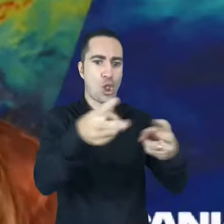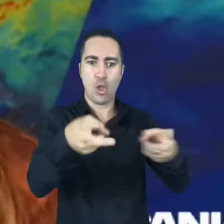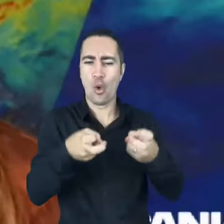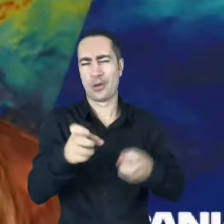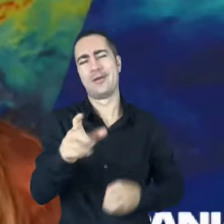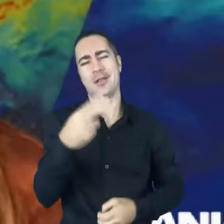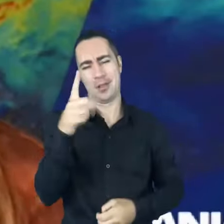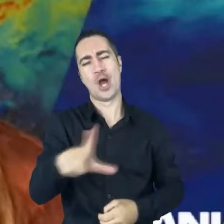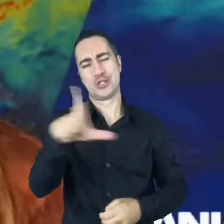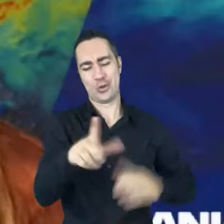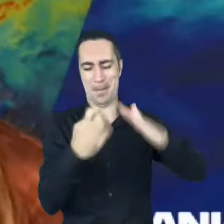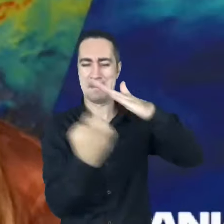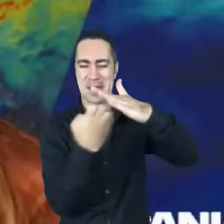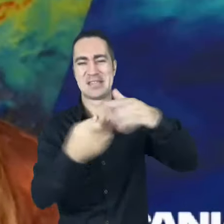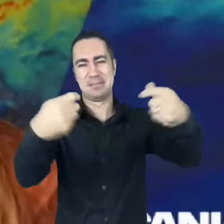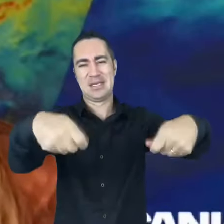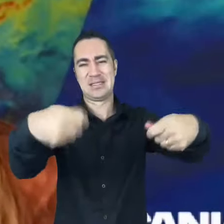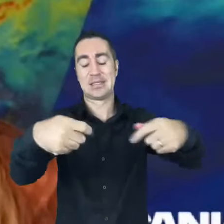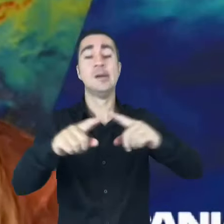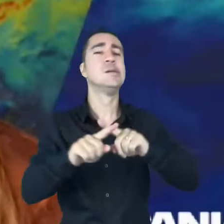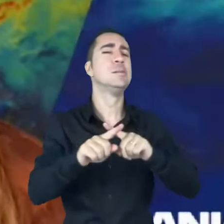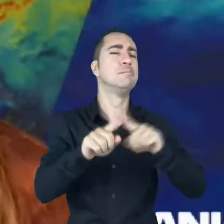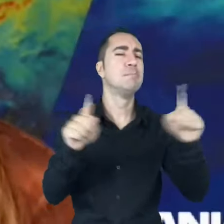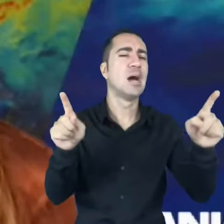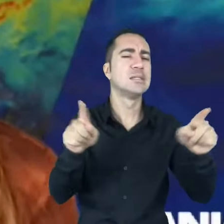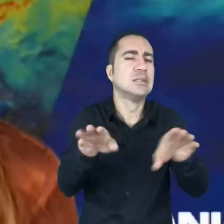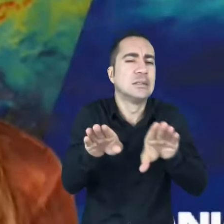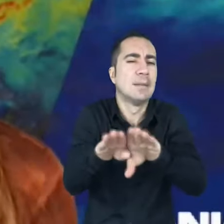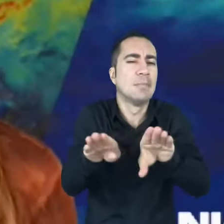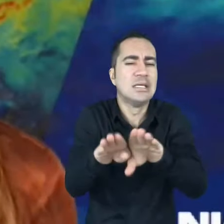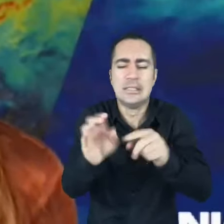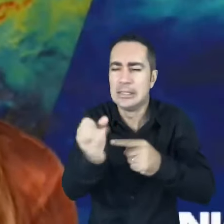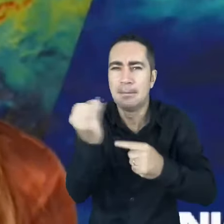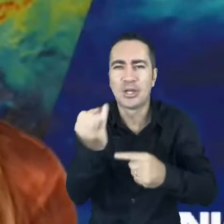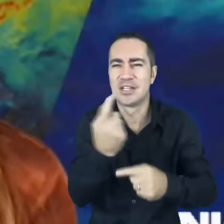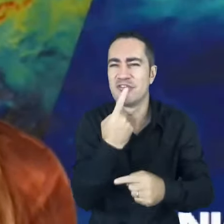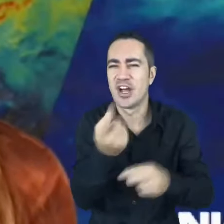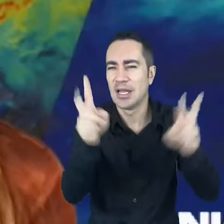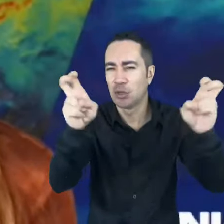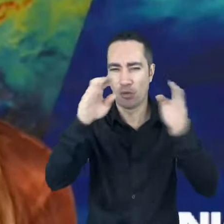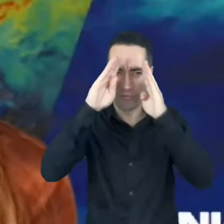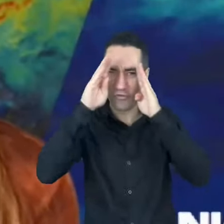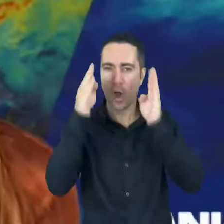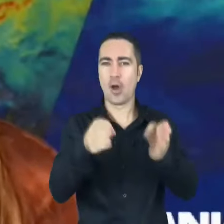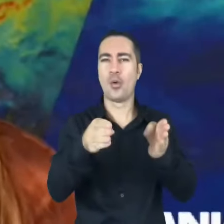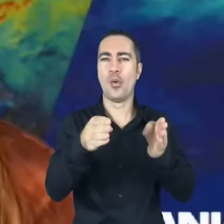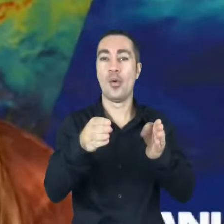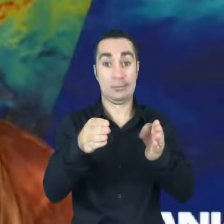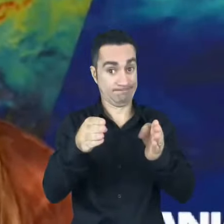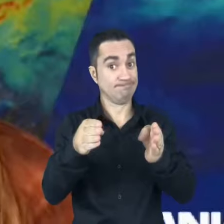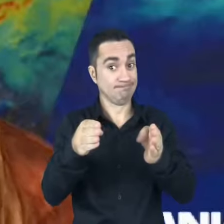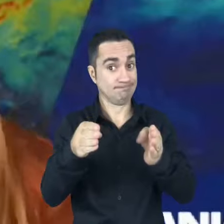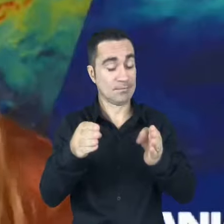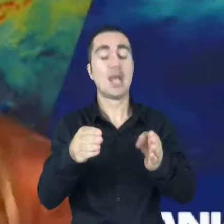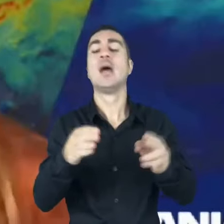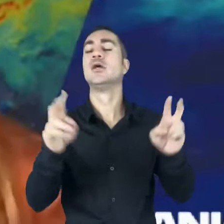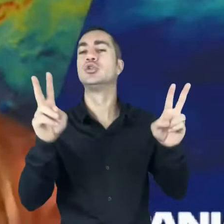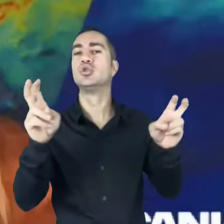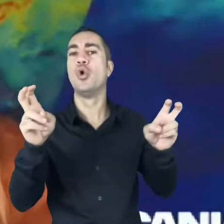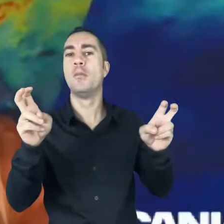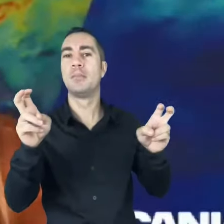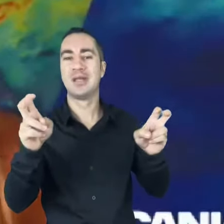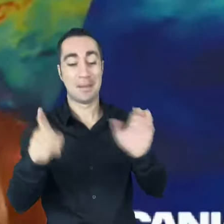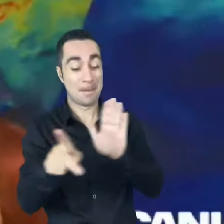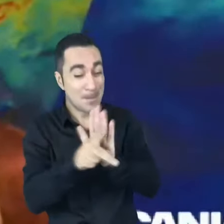mas também estamos falando que isso é sobre a questão de retorno da